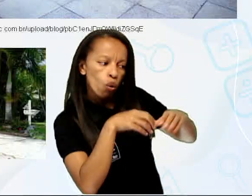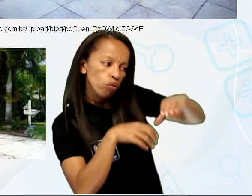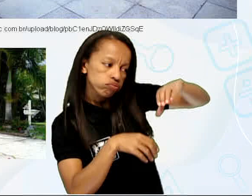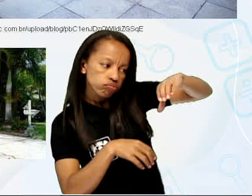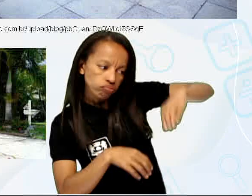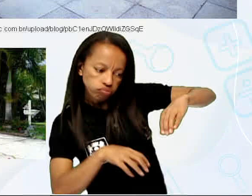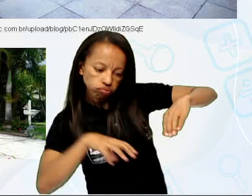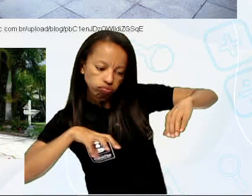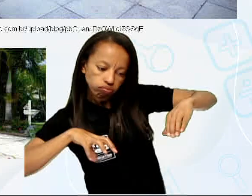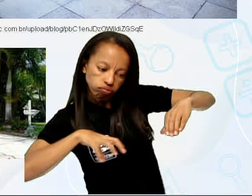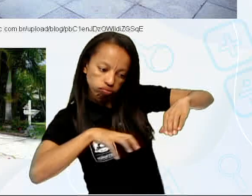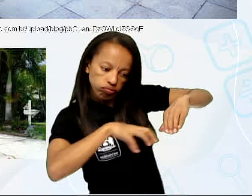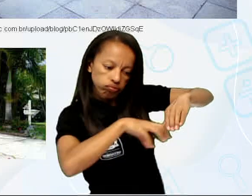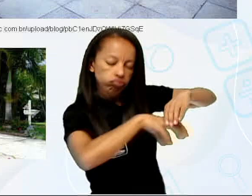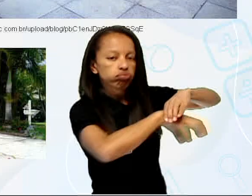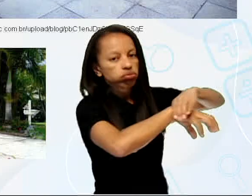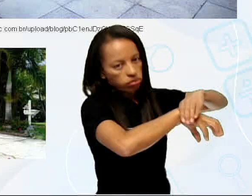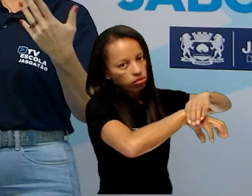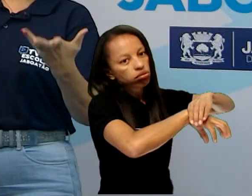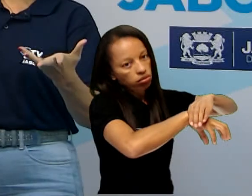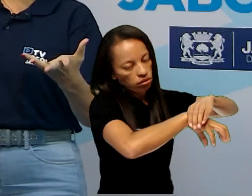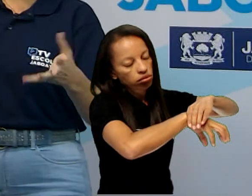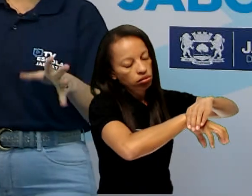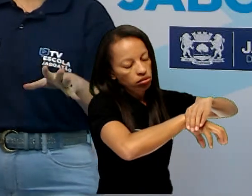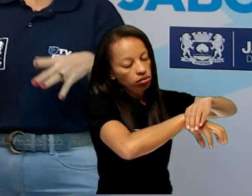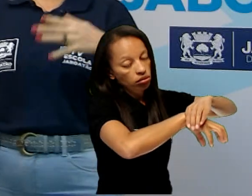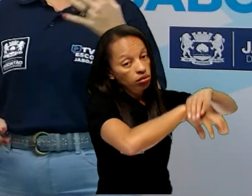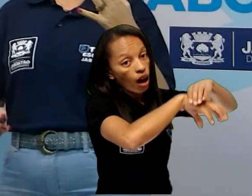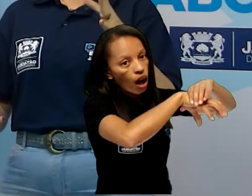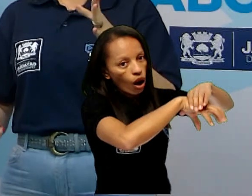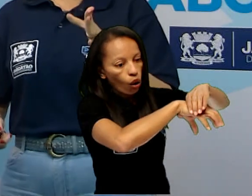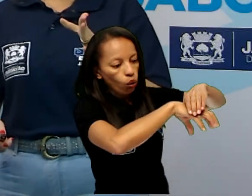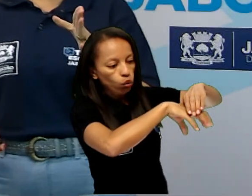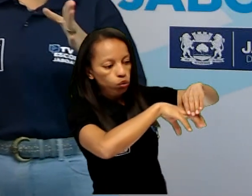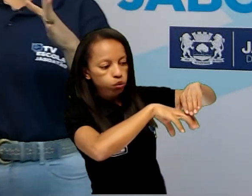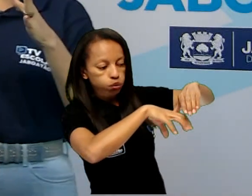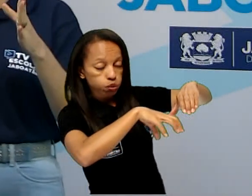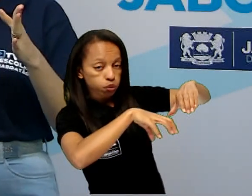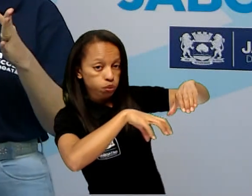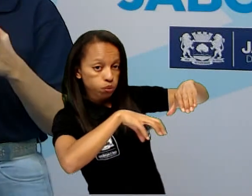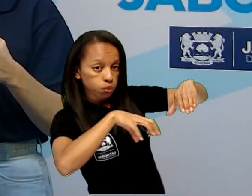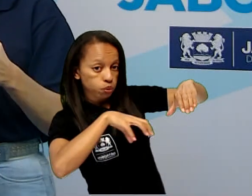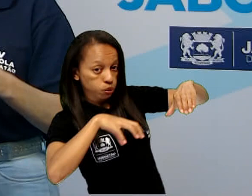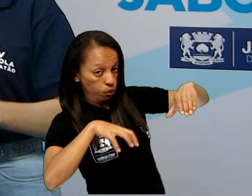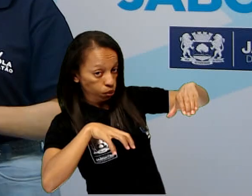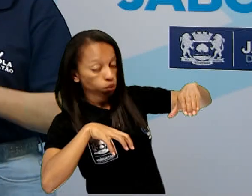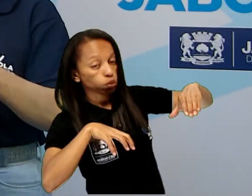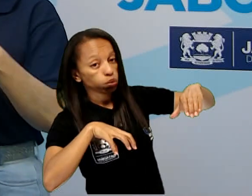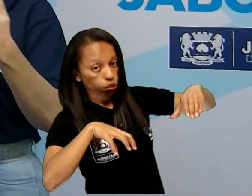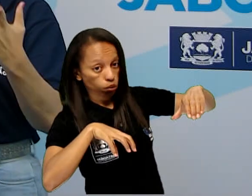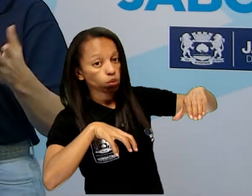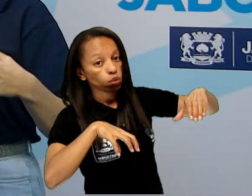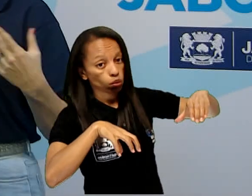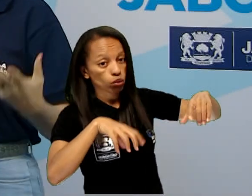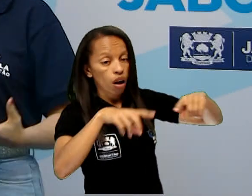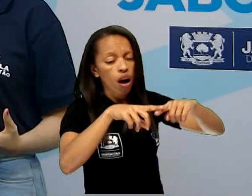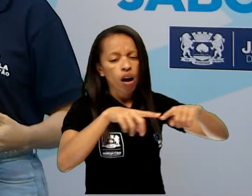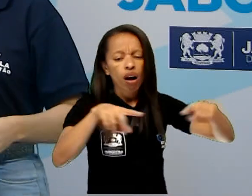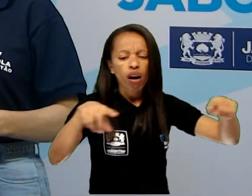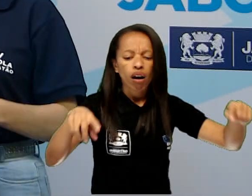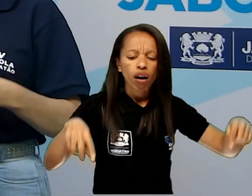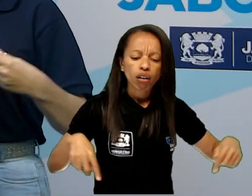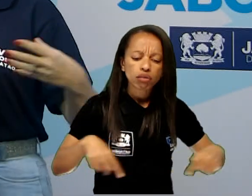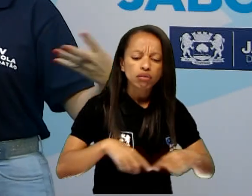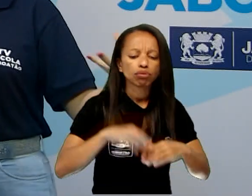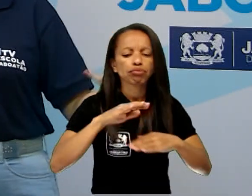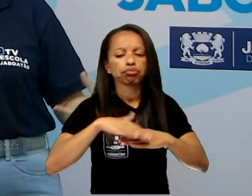garagem e por eventual situação, se ele não estiver guardado na garagem, estiver na área, no jardim,